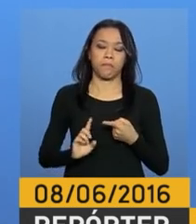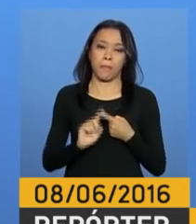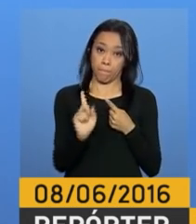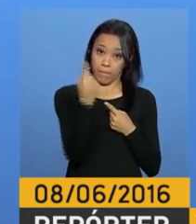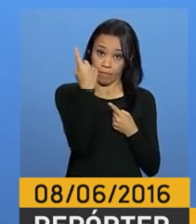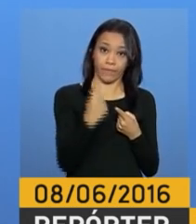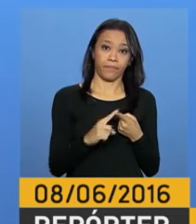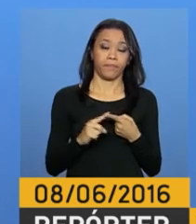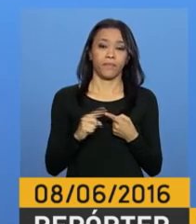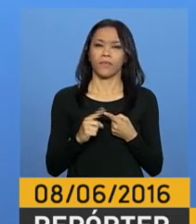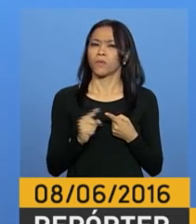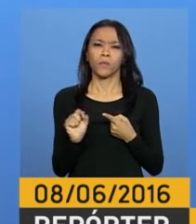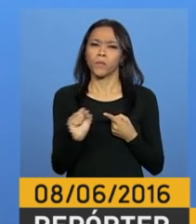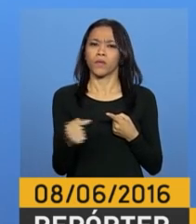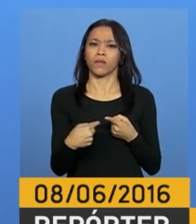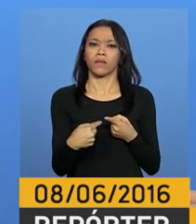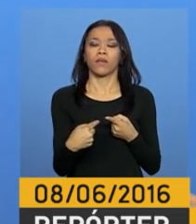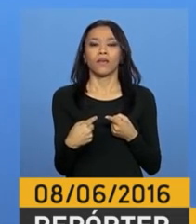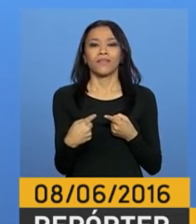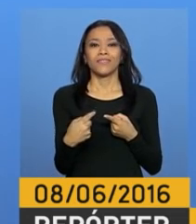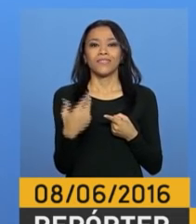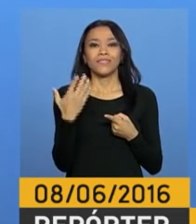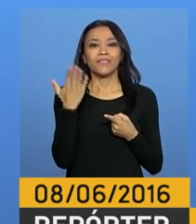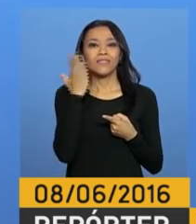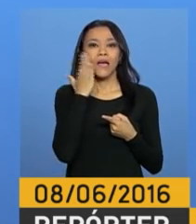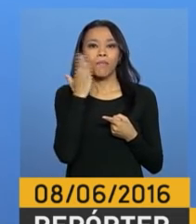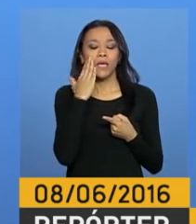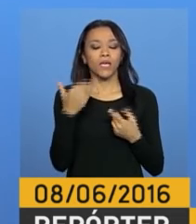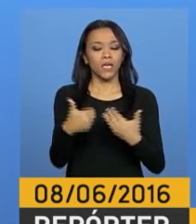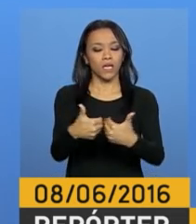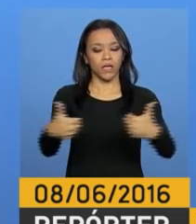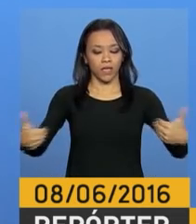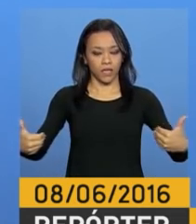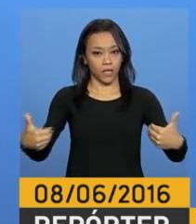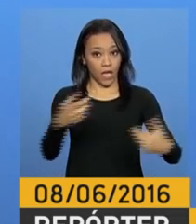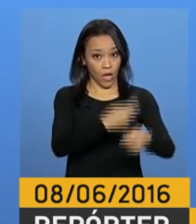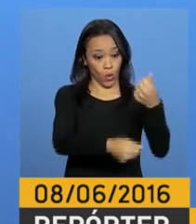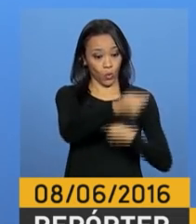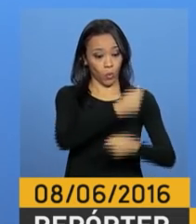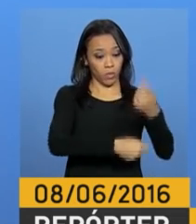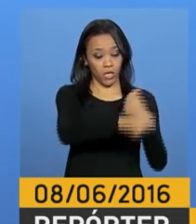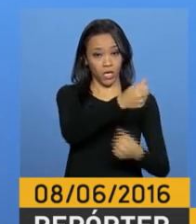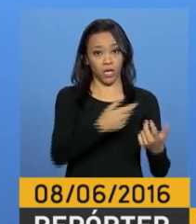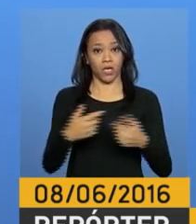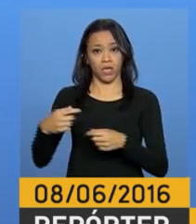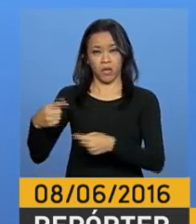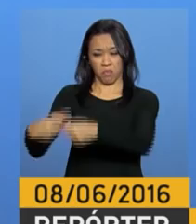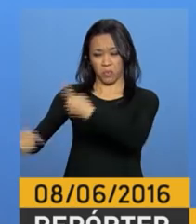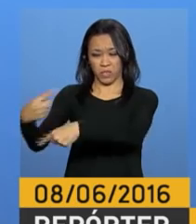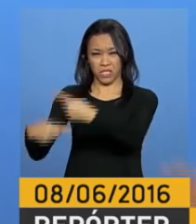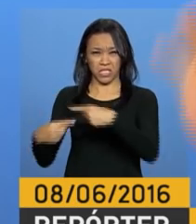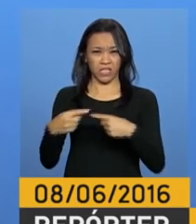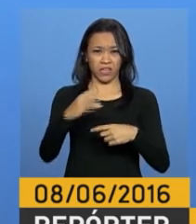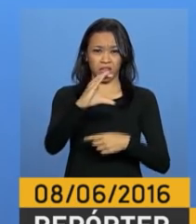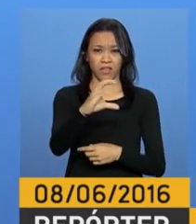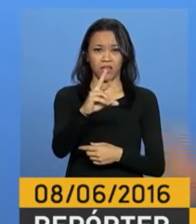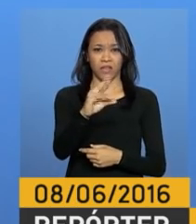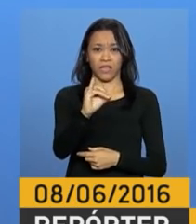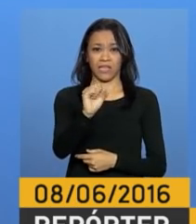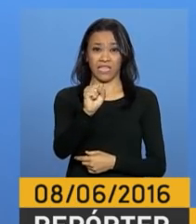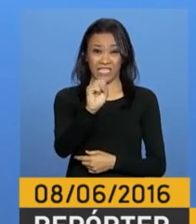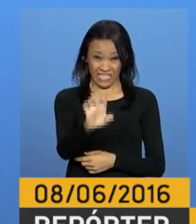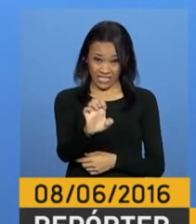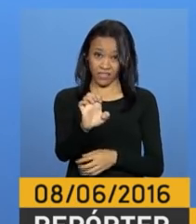temos que parar separarmos a crise política da economia a crise política fica pro